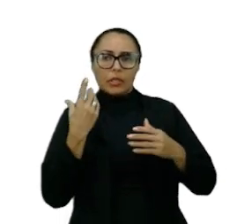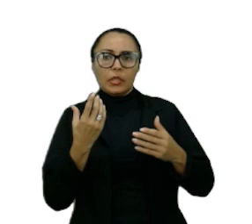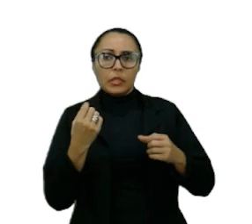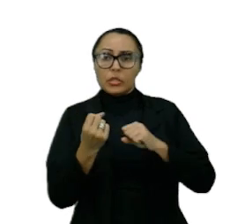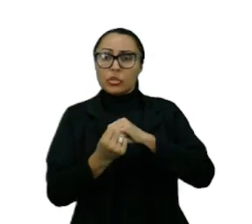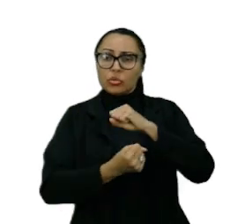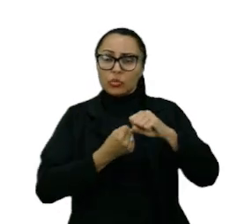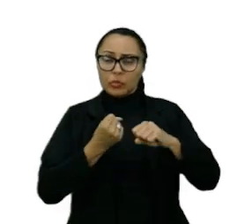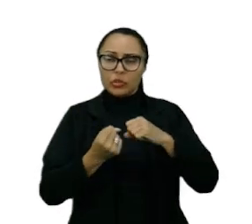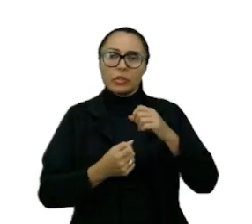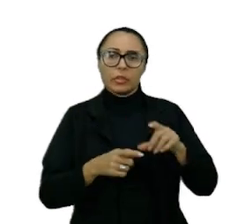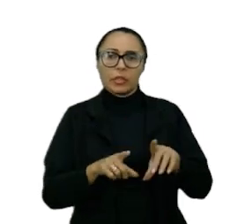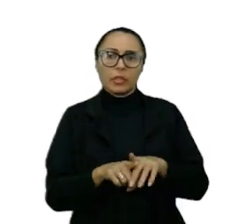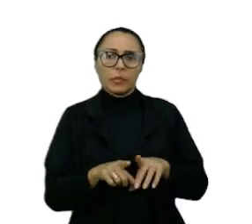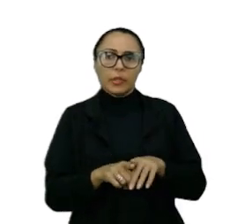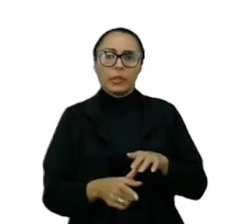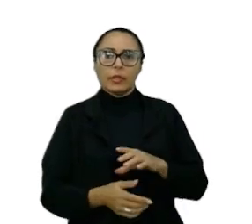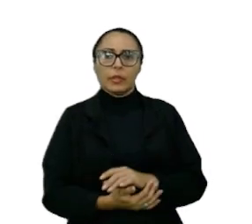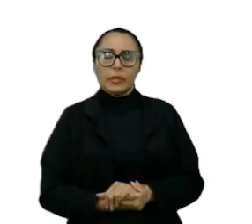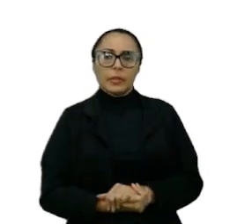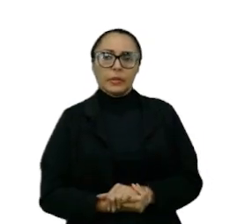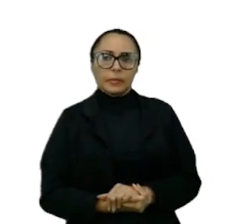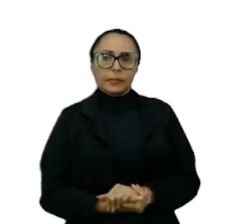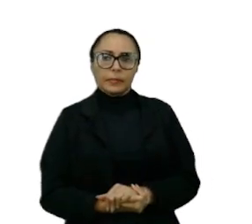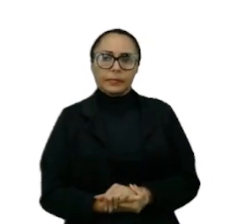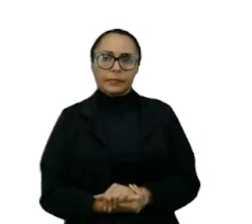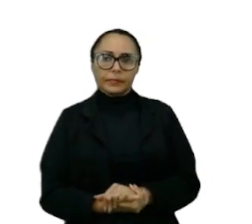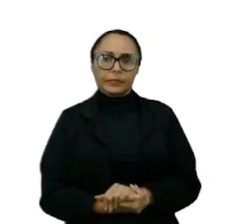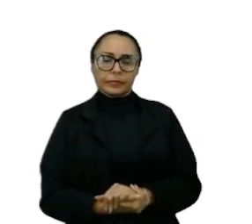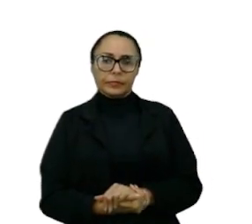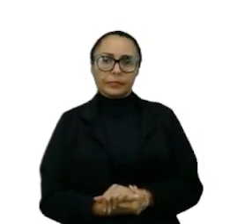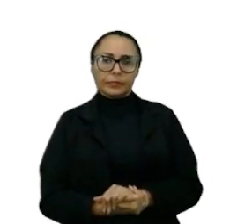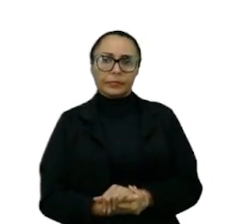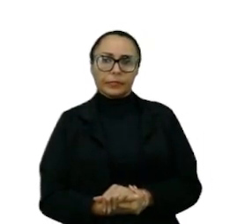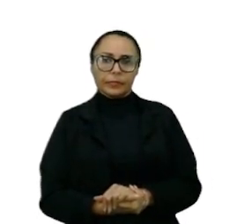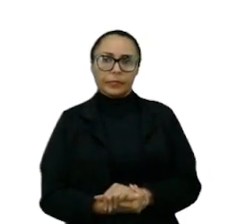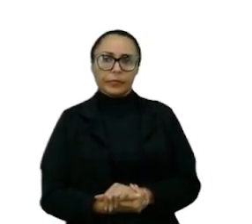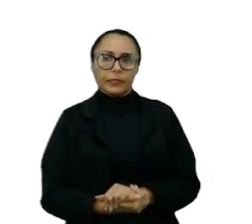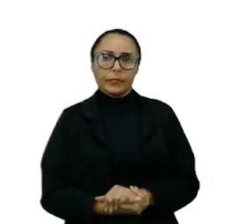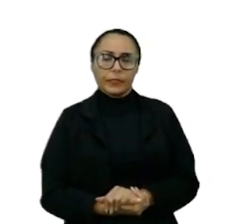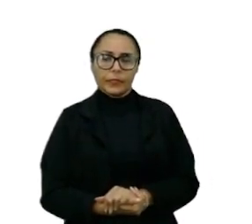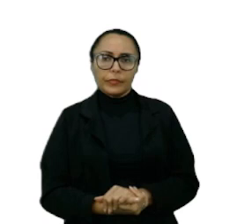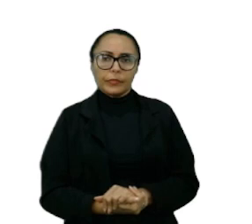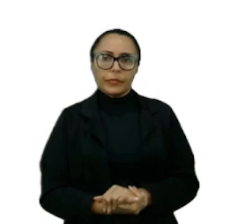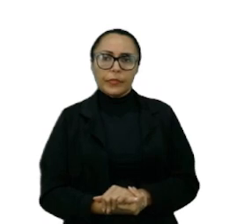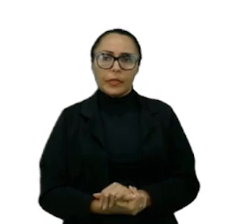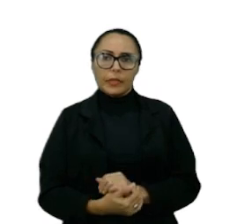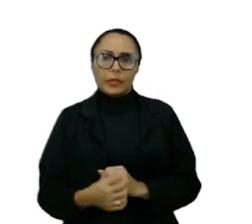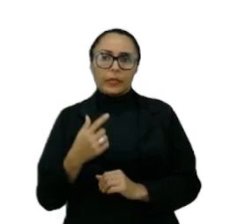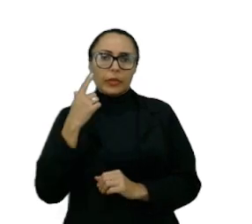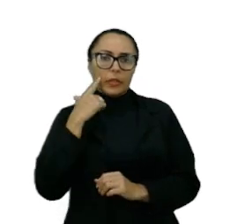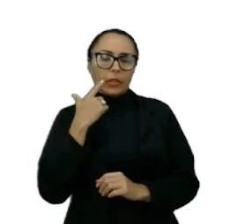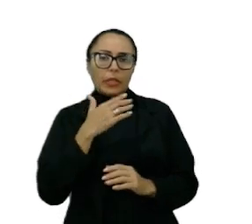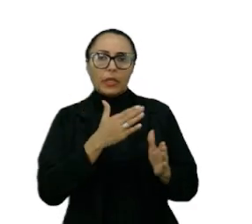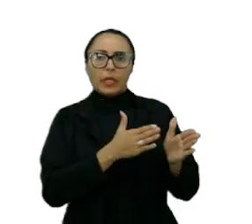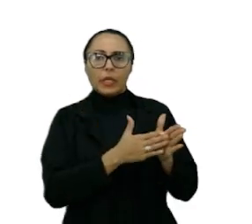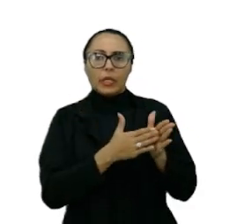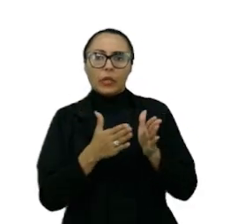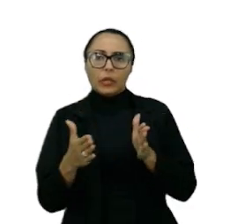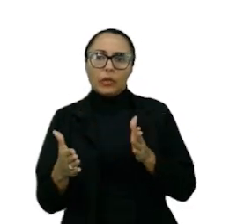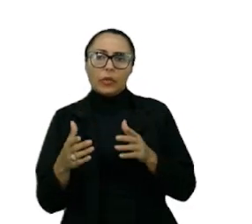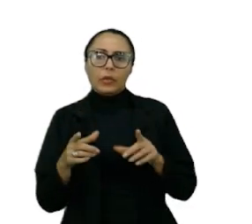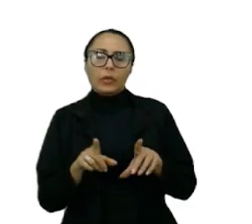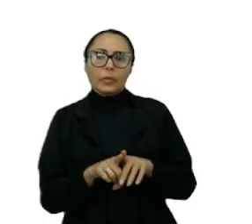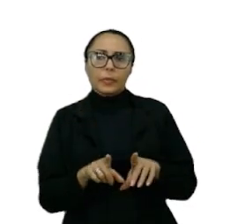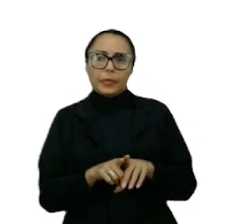de ácidos graxos, né, obtido através do álcool, né, através de reações catalíticas, né,